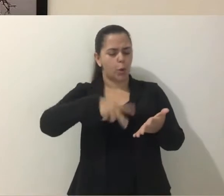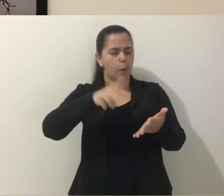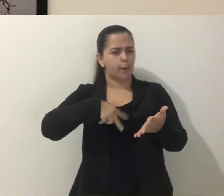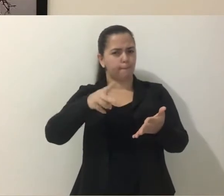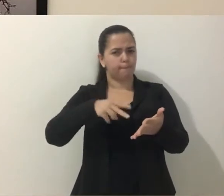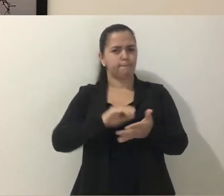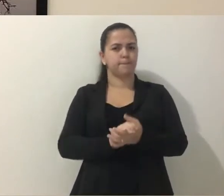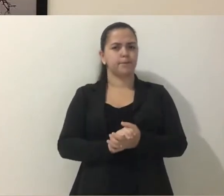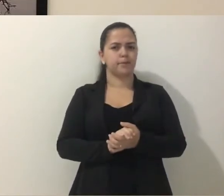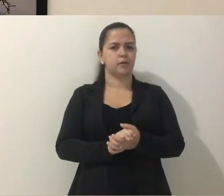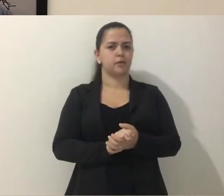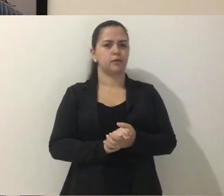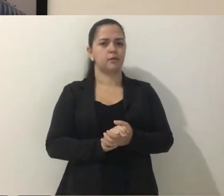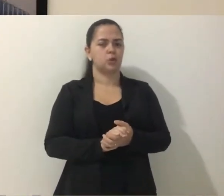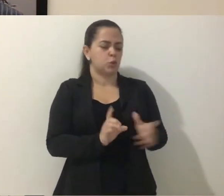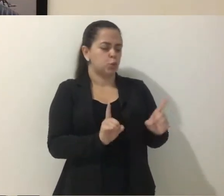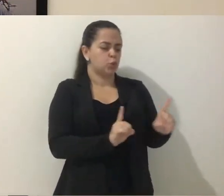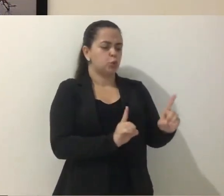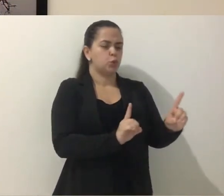os discípulos.